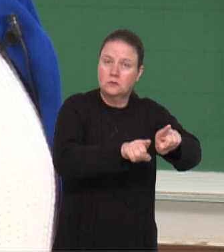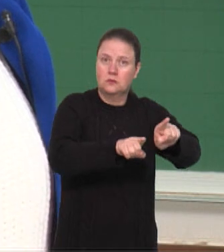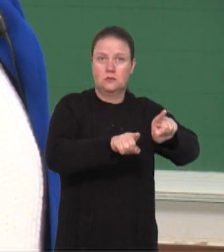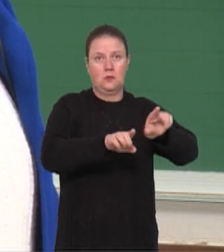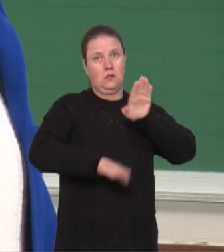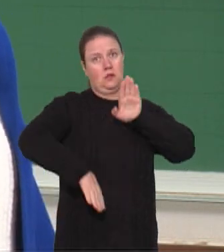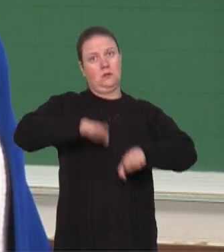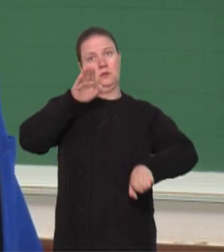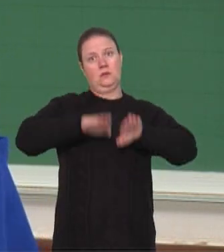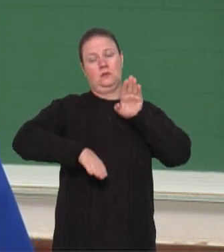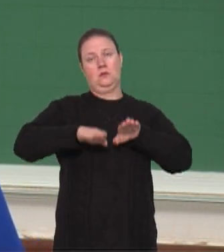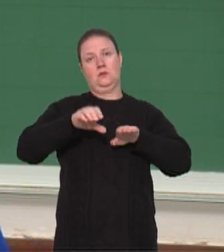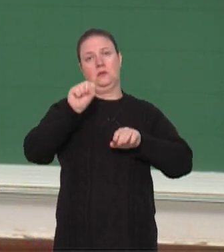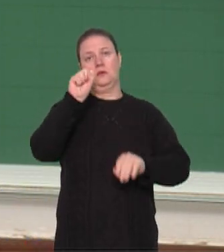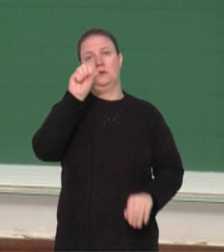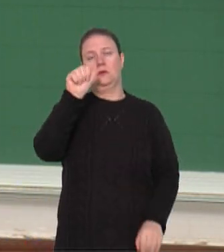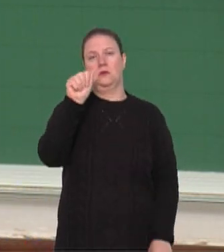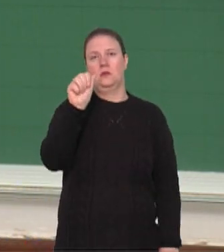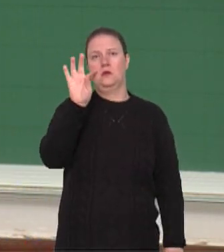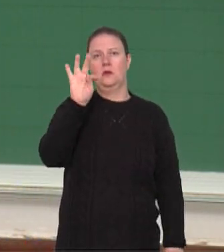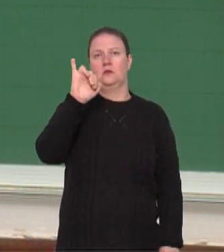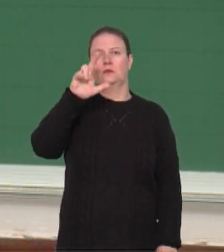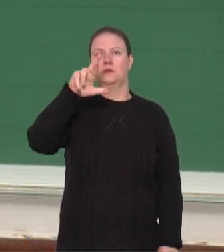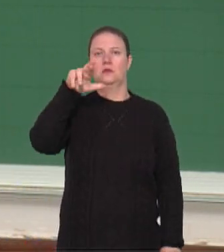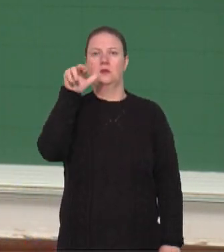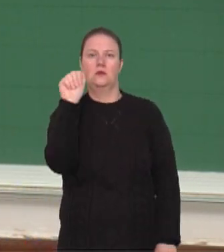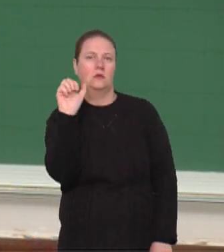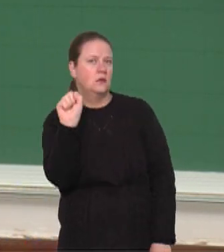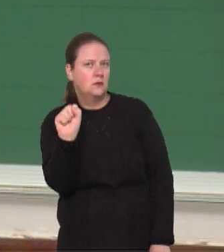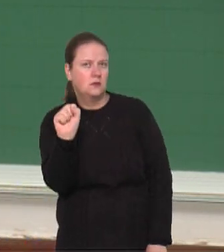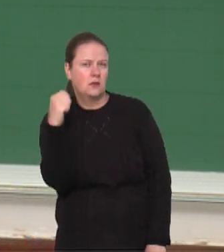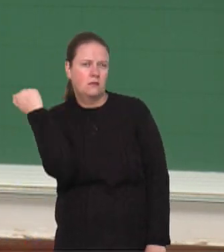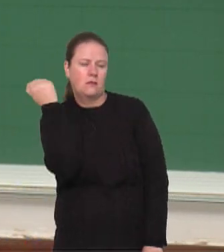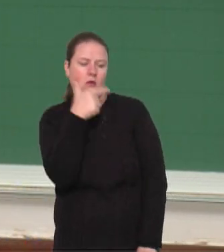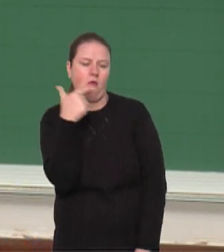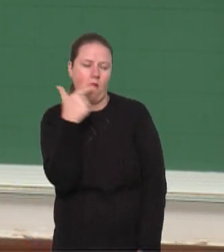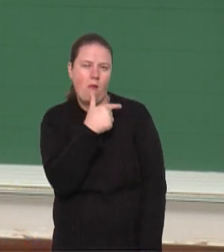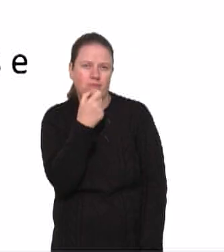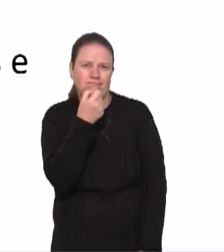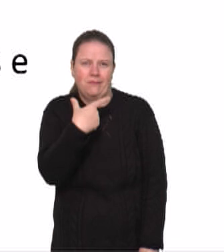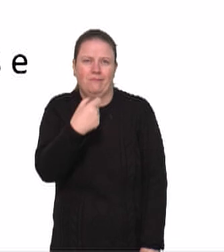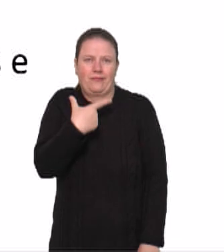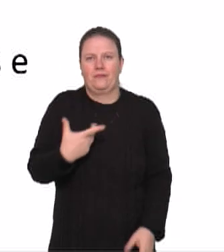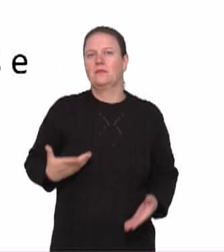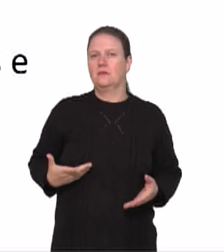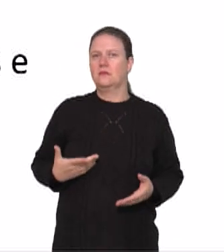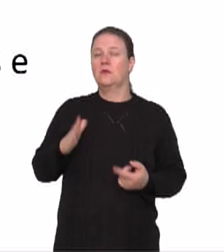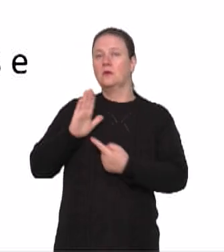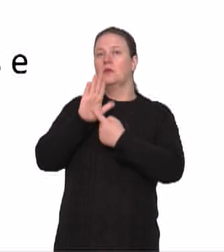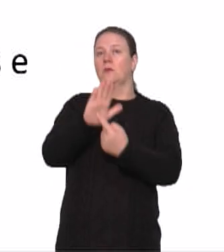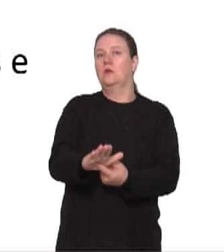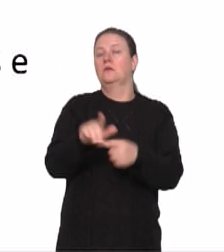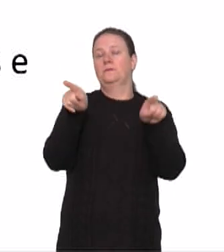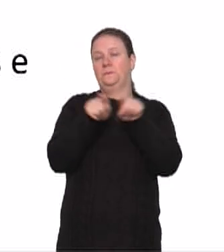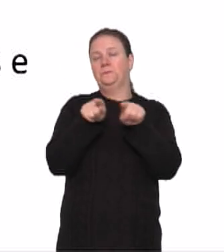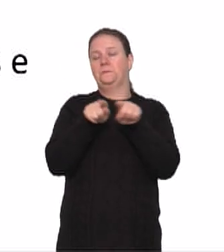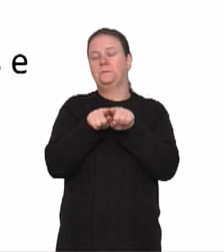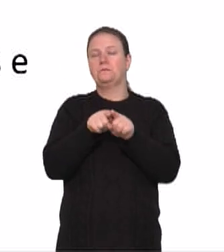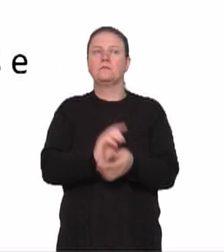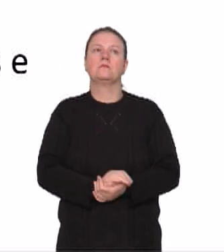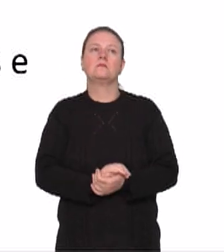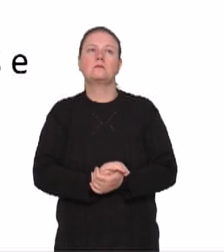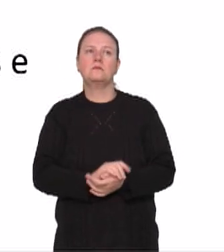são criadas as sátiras, que é provocar esse humor irônico, certo? Isso está presente na comédia.